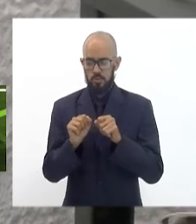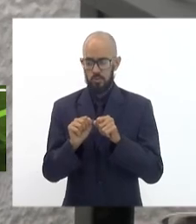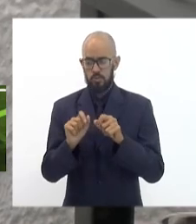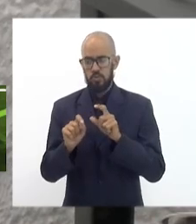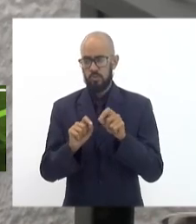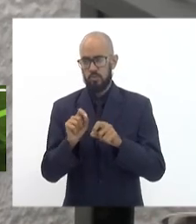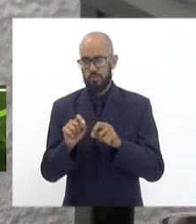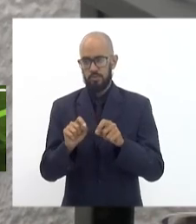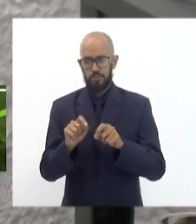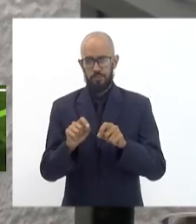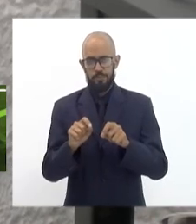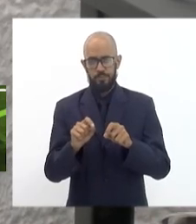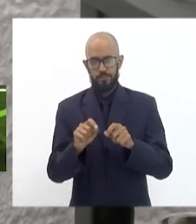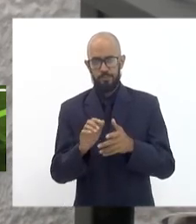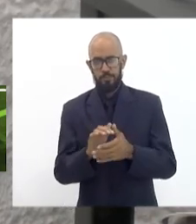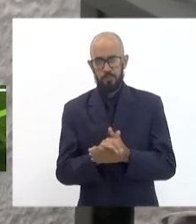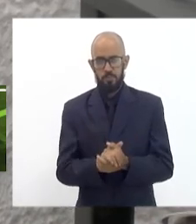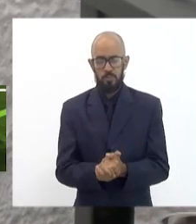quem é